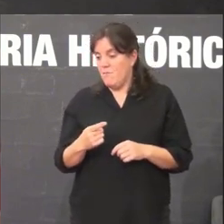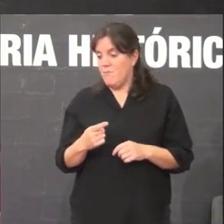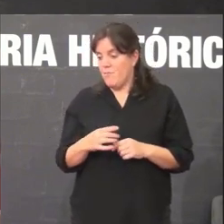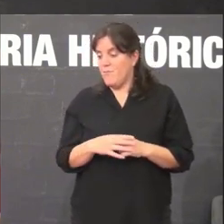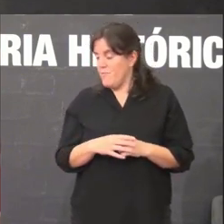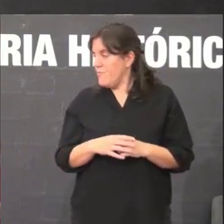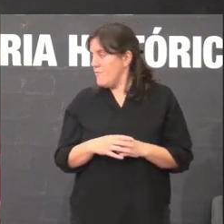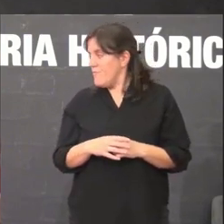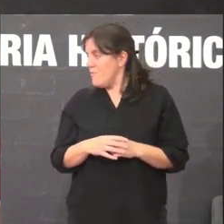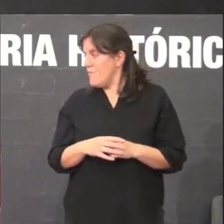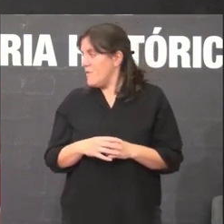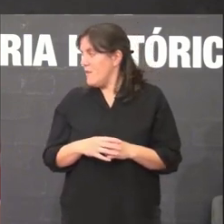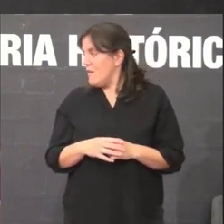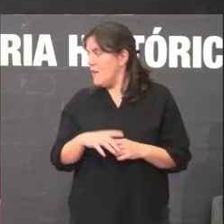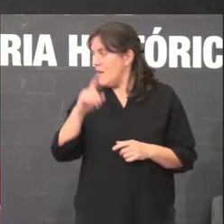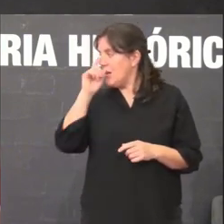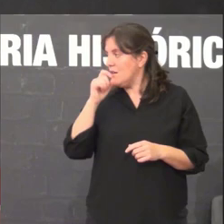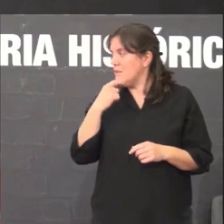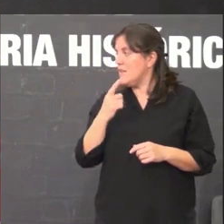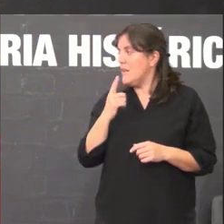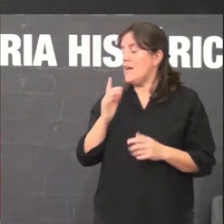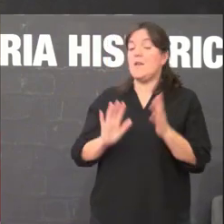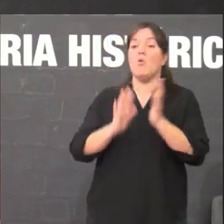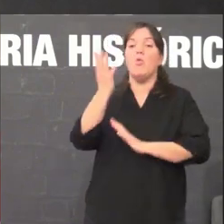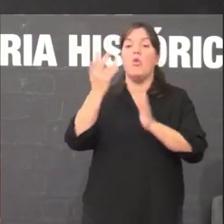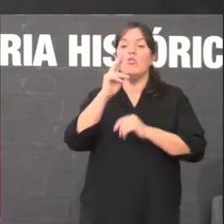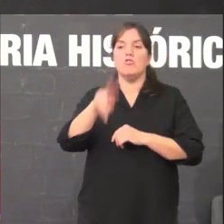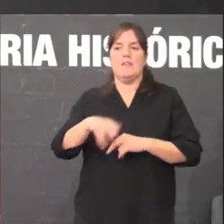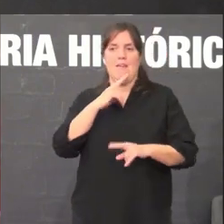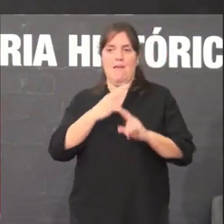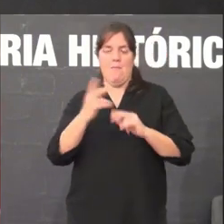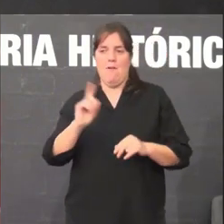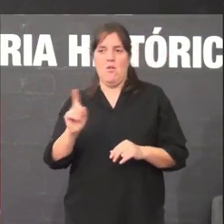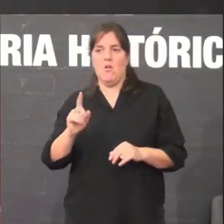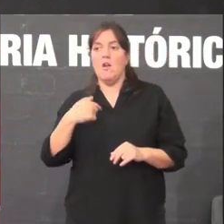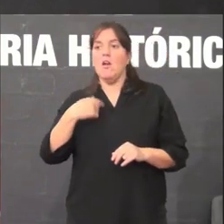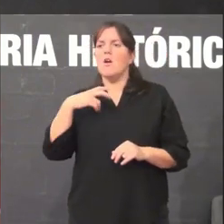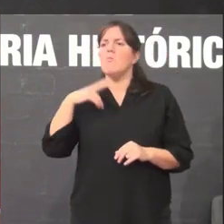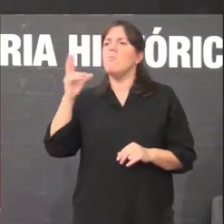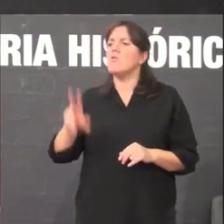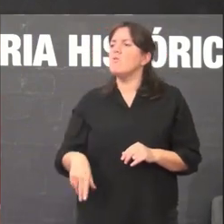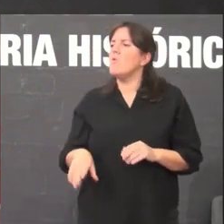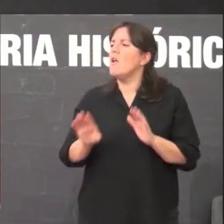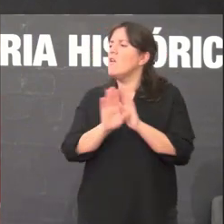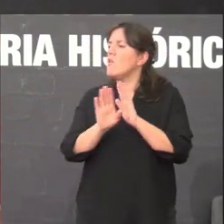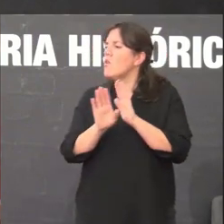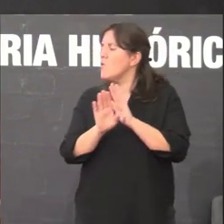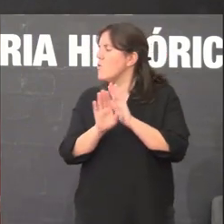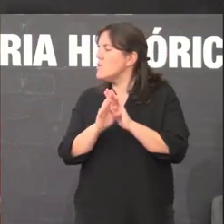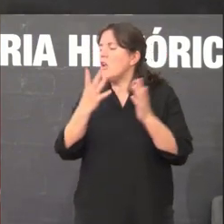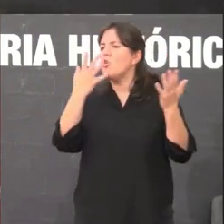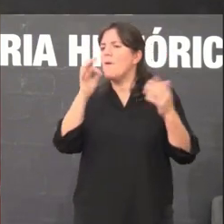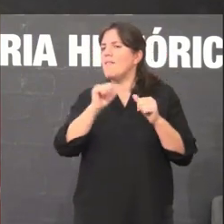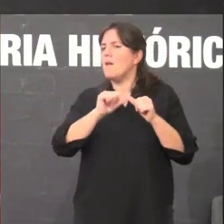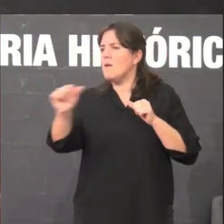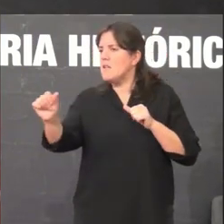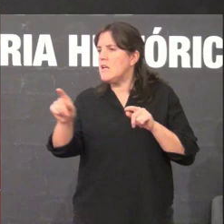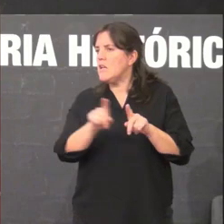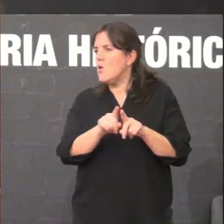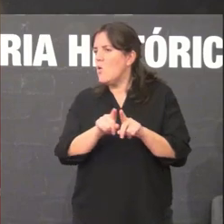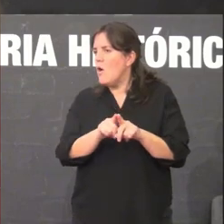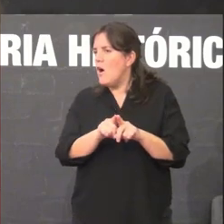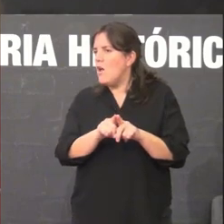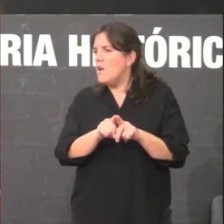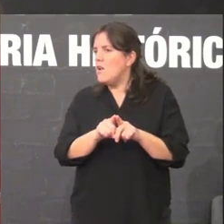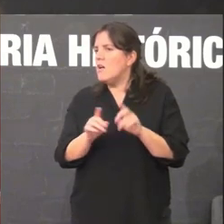uma rebelião da memória da revolução. Em Portugal, passa a prevalecer a partir dos anos 90 e que continua,